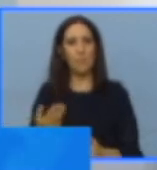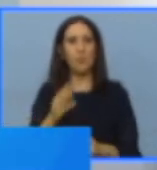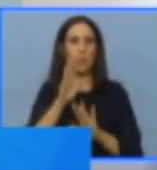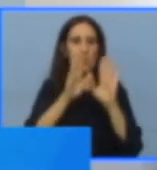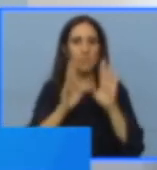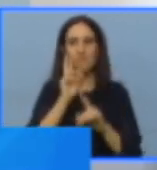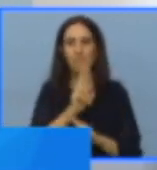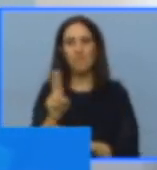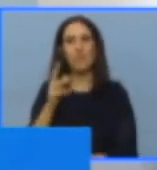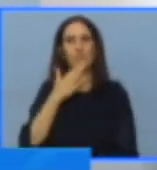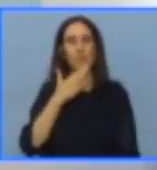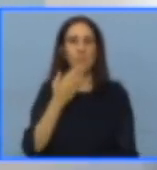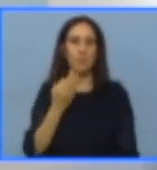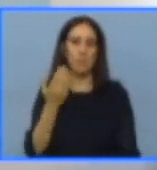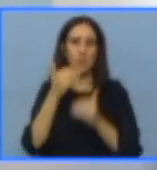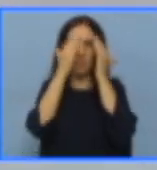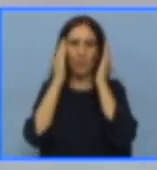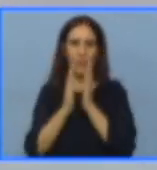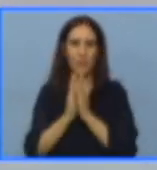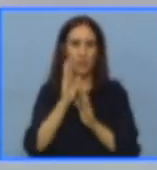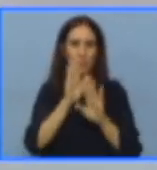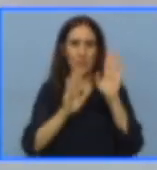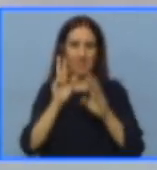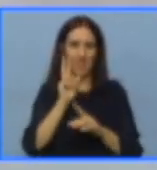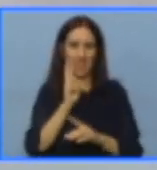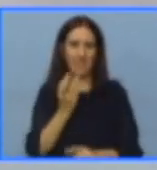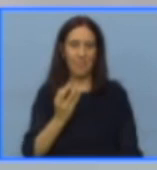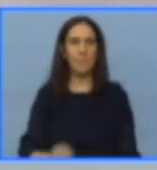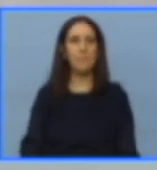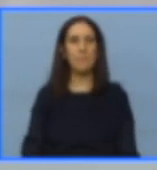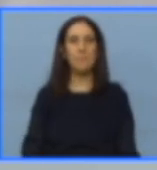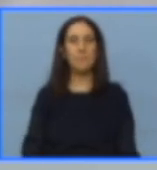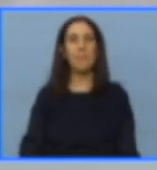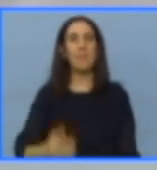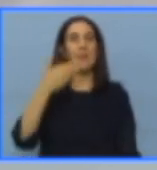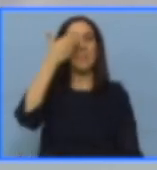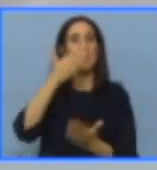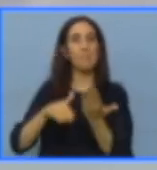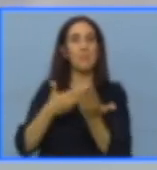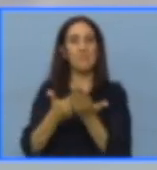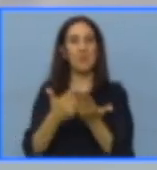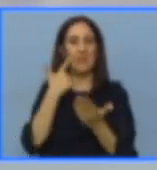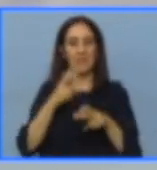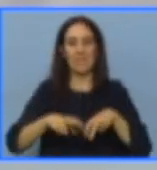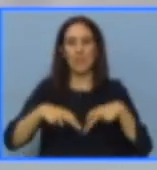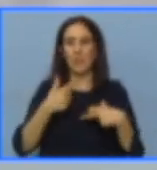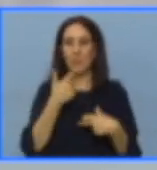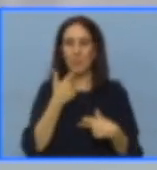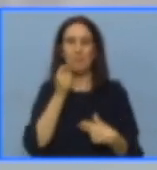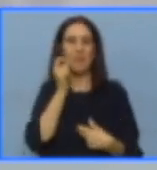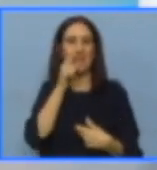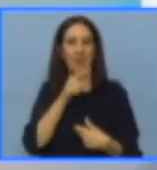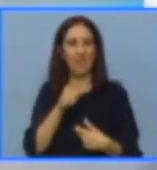e vendo, evidentemente, a Exposição Madonna. Uma proposta para estes dias que, por certo, será muito enriquecedora para quem